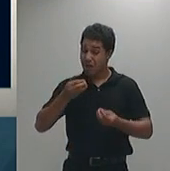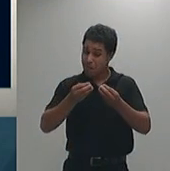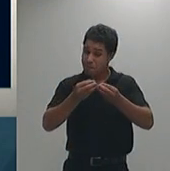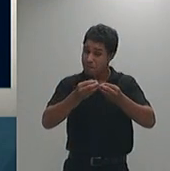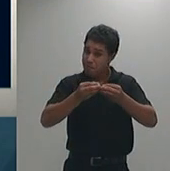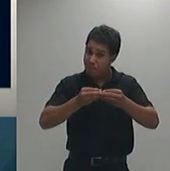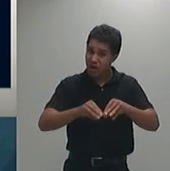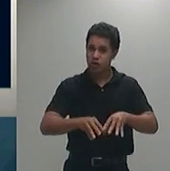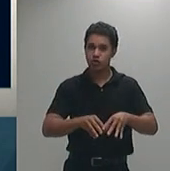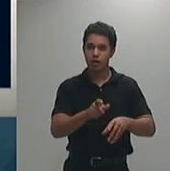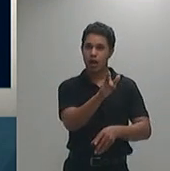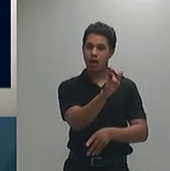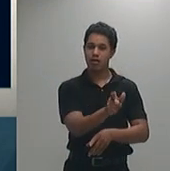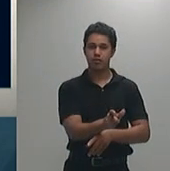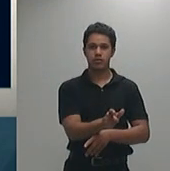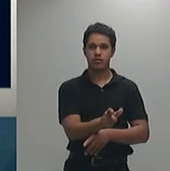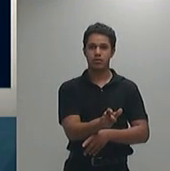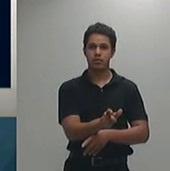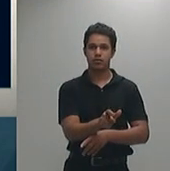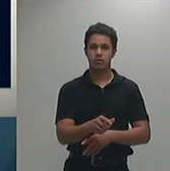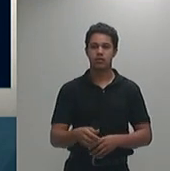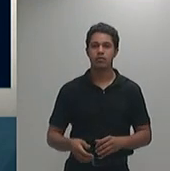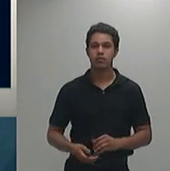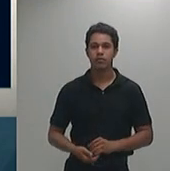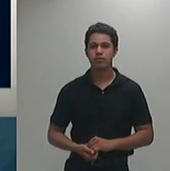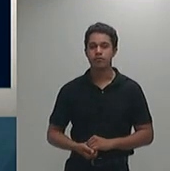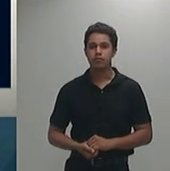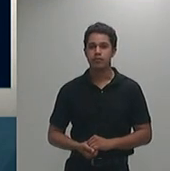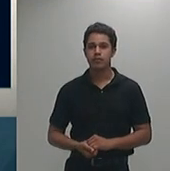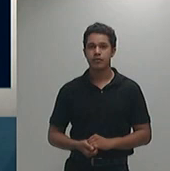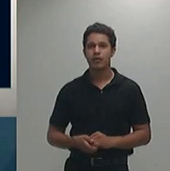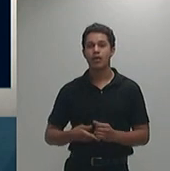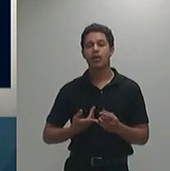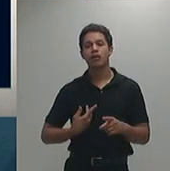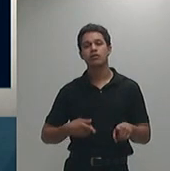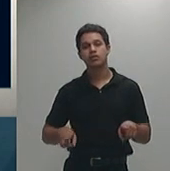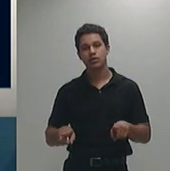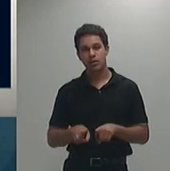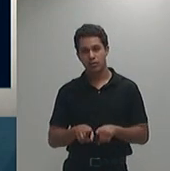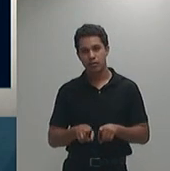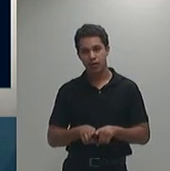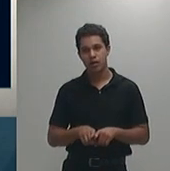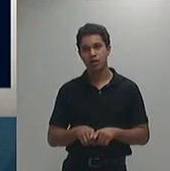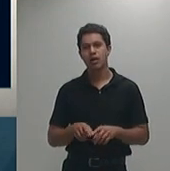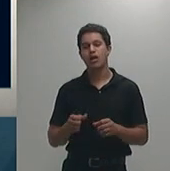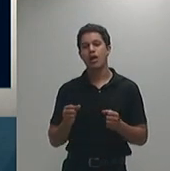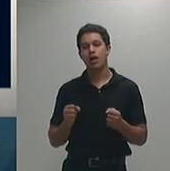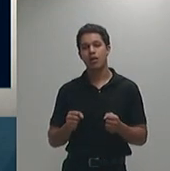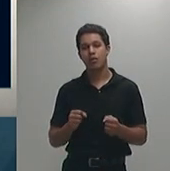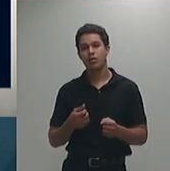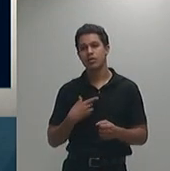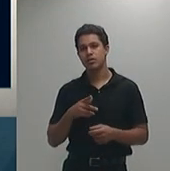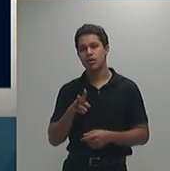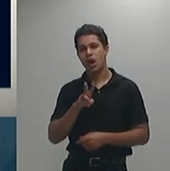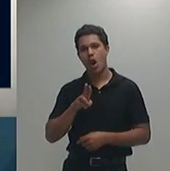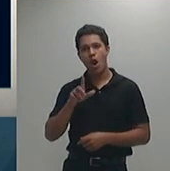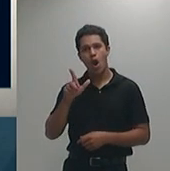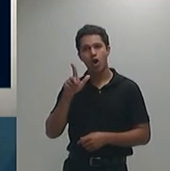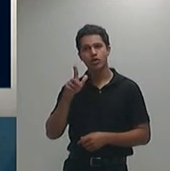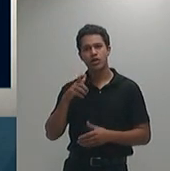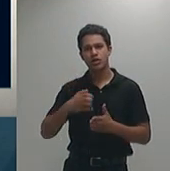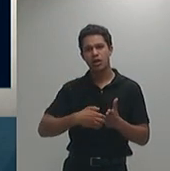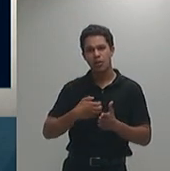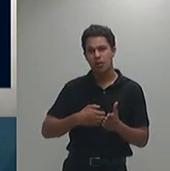texto julgamento de e também ela pode essa lógica de mercado eventualmente pode coincidir